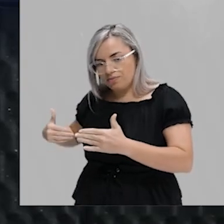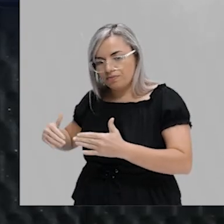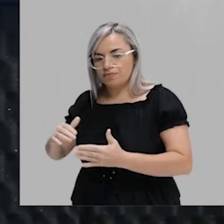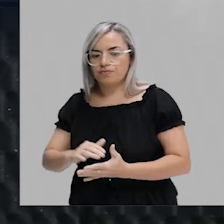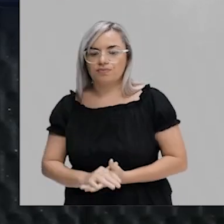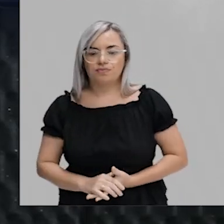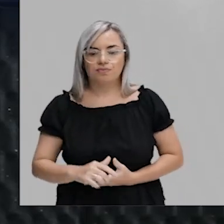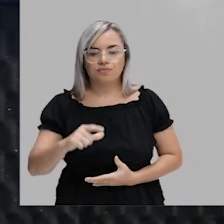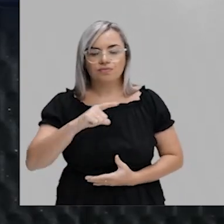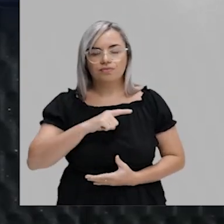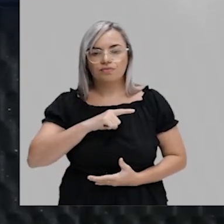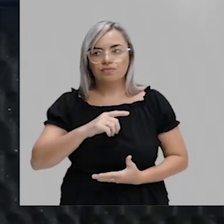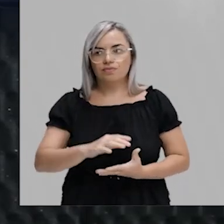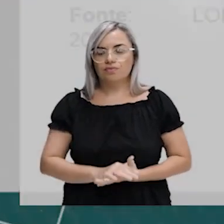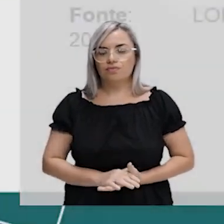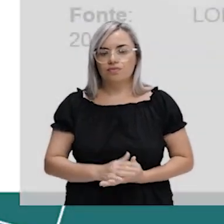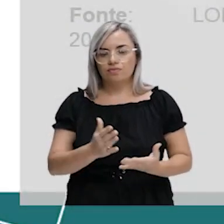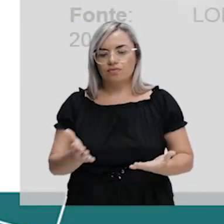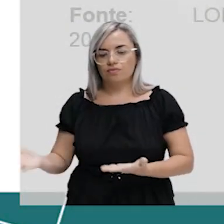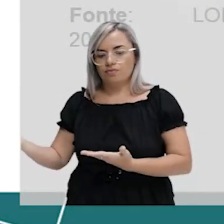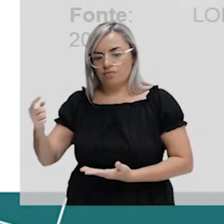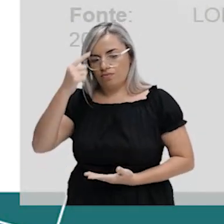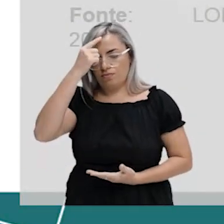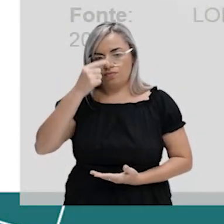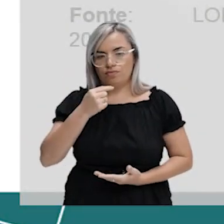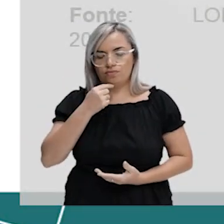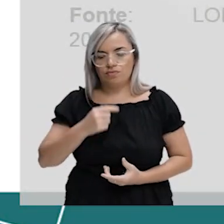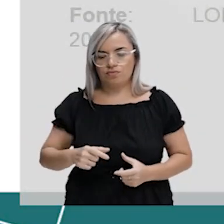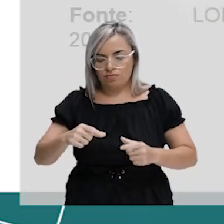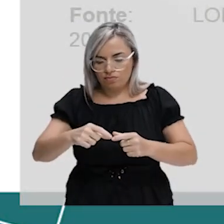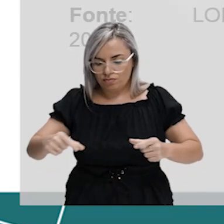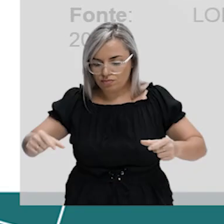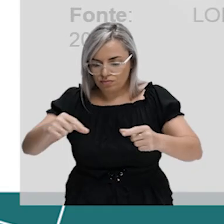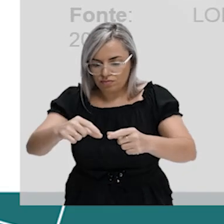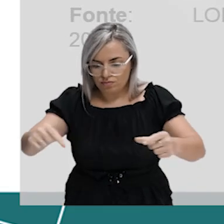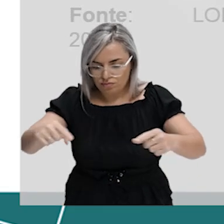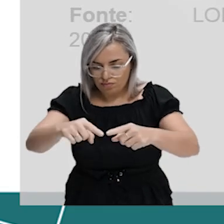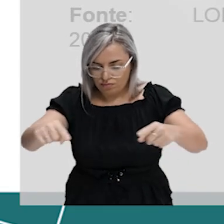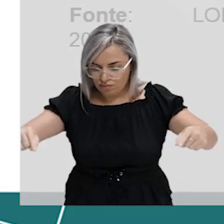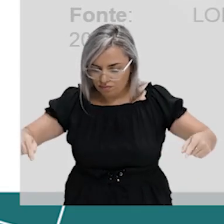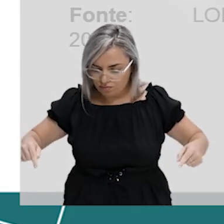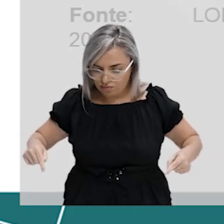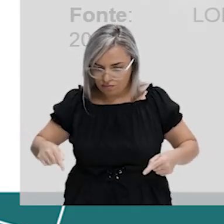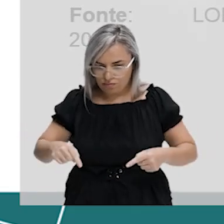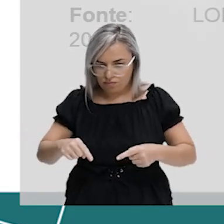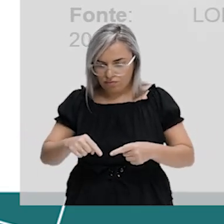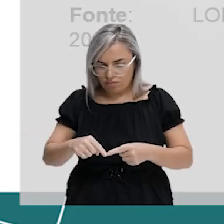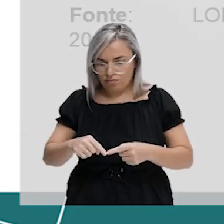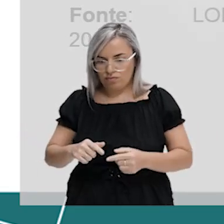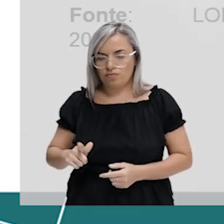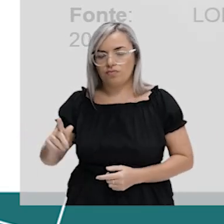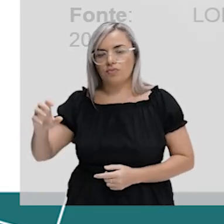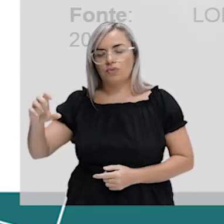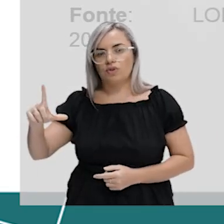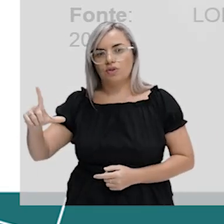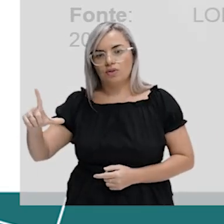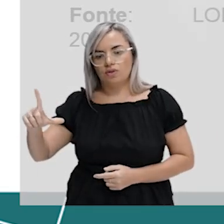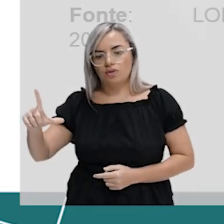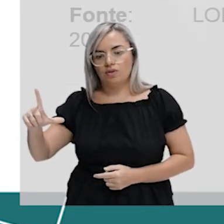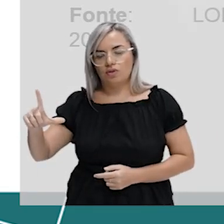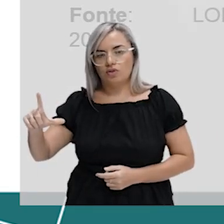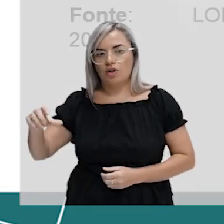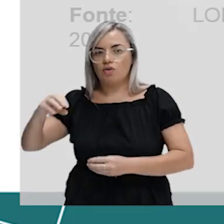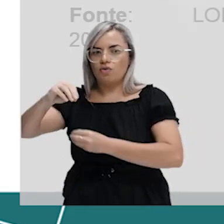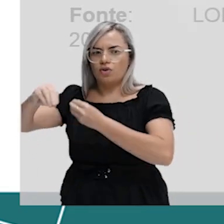Eu vou ter aqui uma forma, né? Eu vou jogar esse gel que já foi